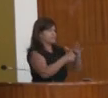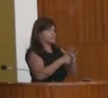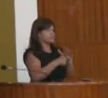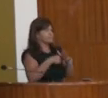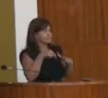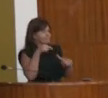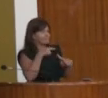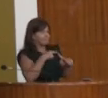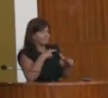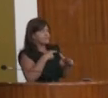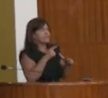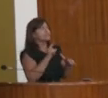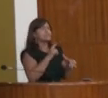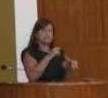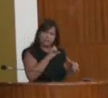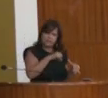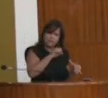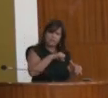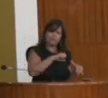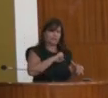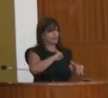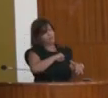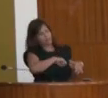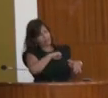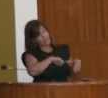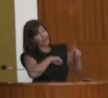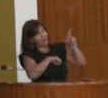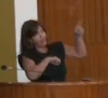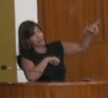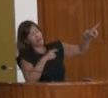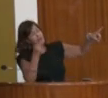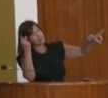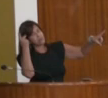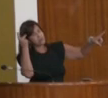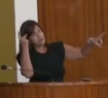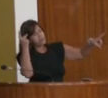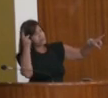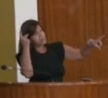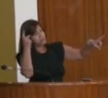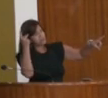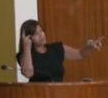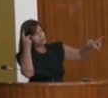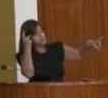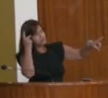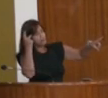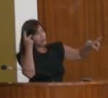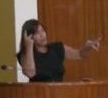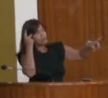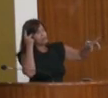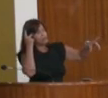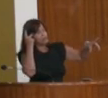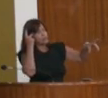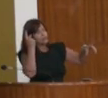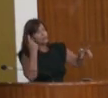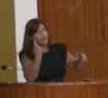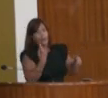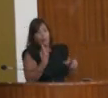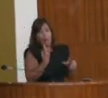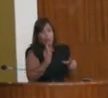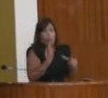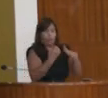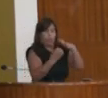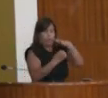Paulo, é fiscalizado por São Paulo, porque a cota ela é calculada pela empresa como um todo, matriz